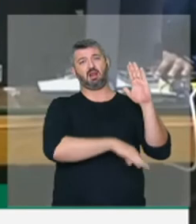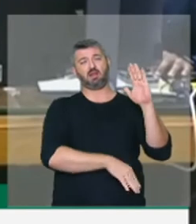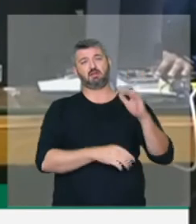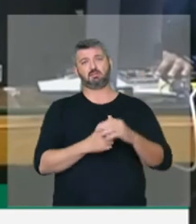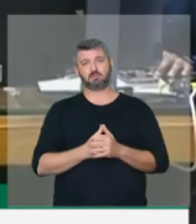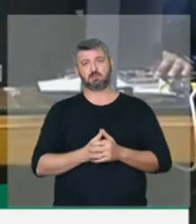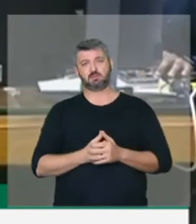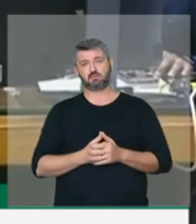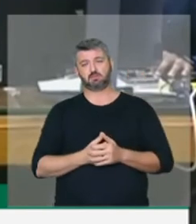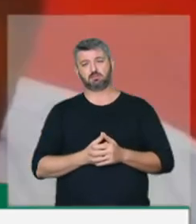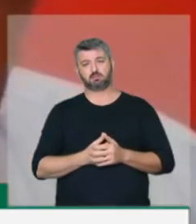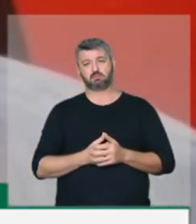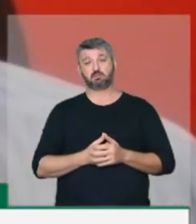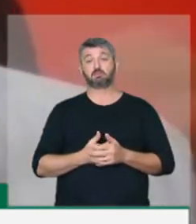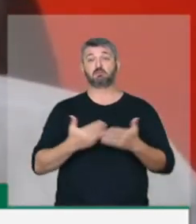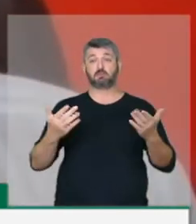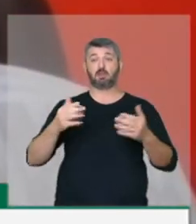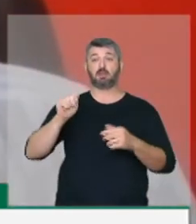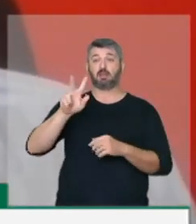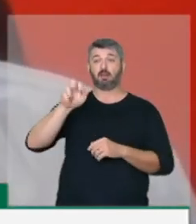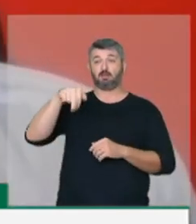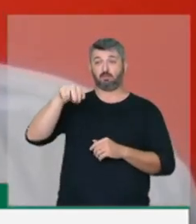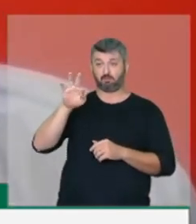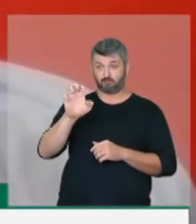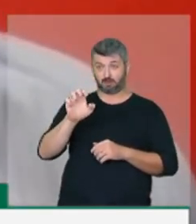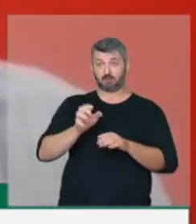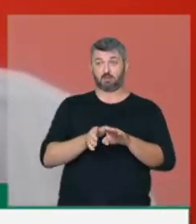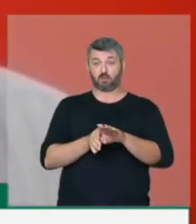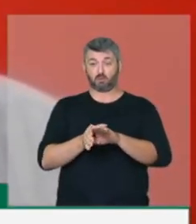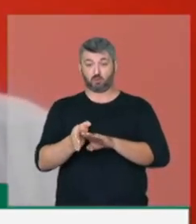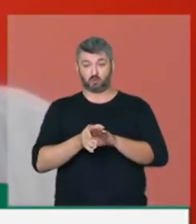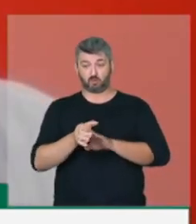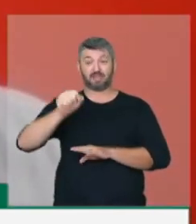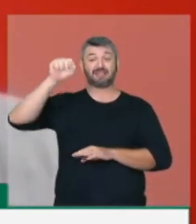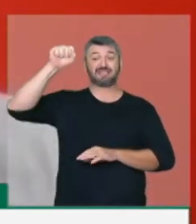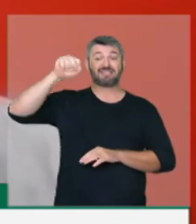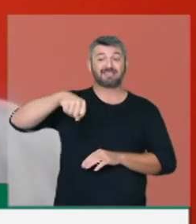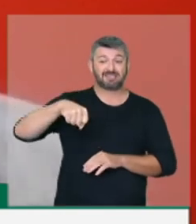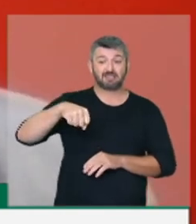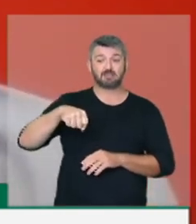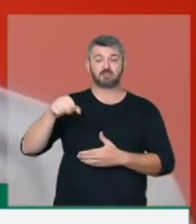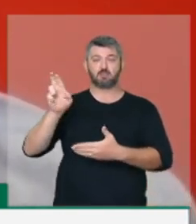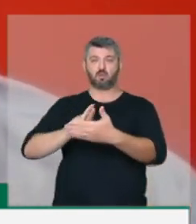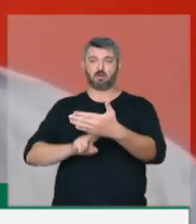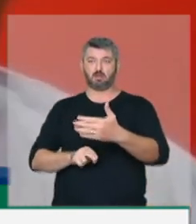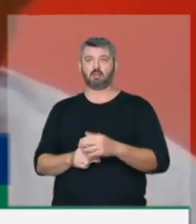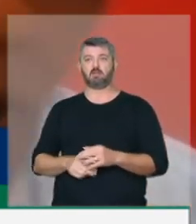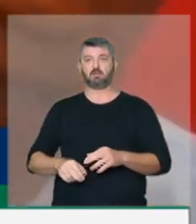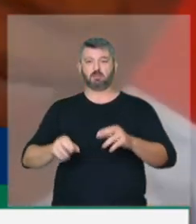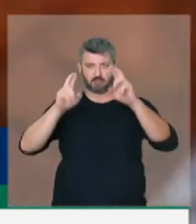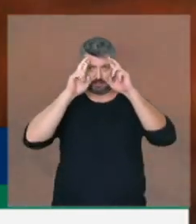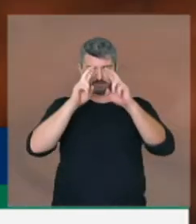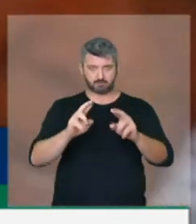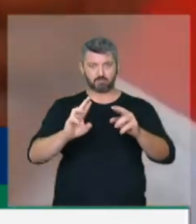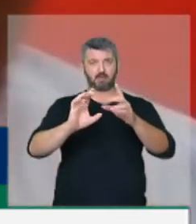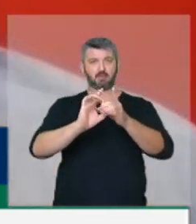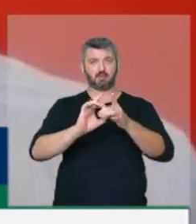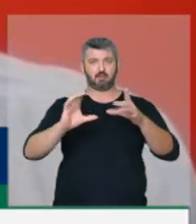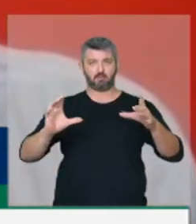Então, o avante está orientando, sim, respeitando a